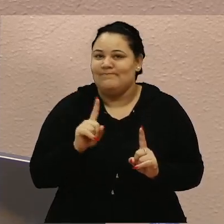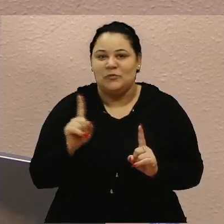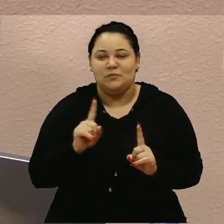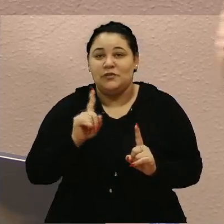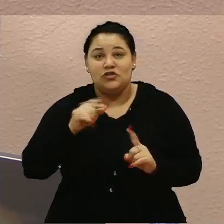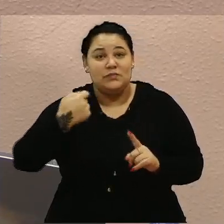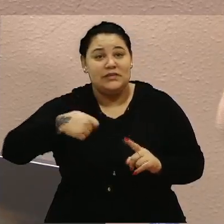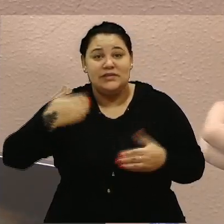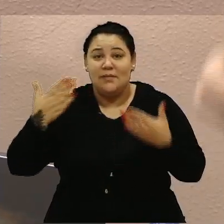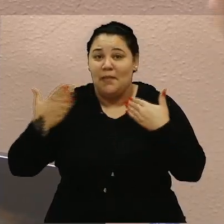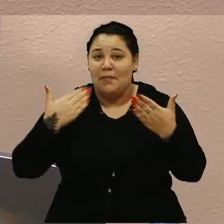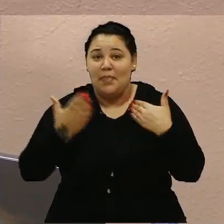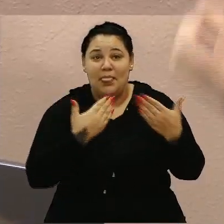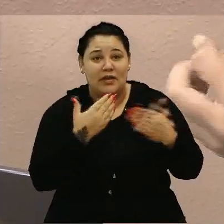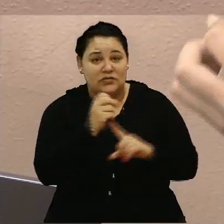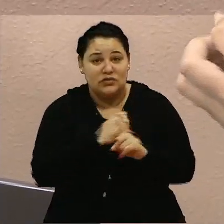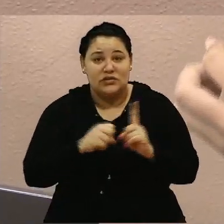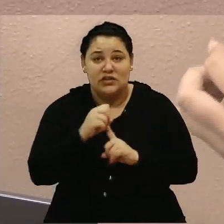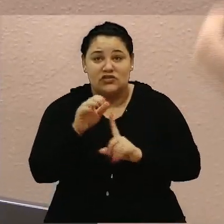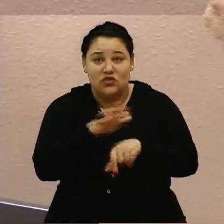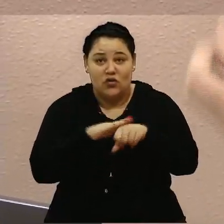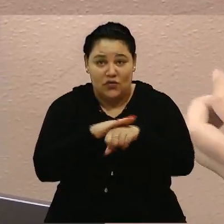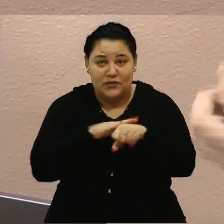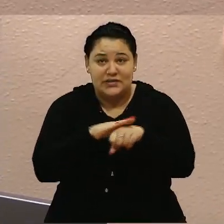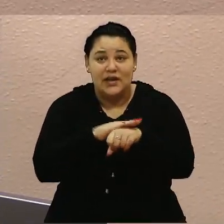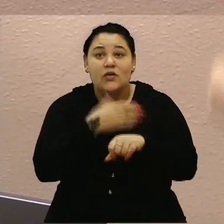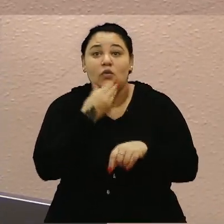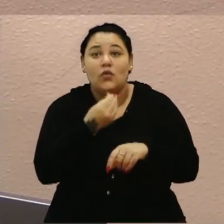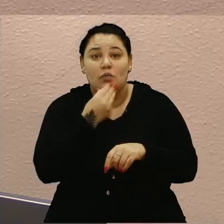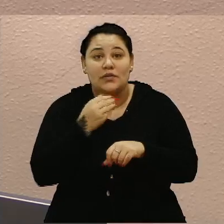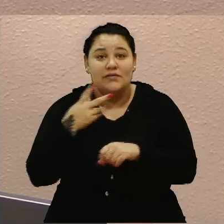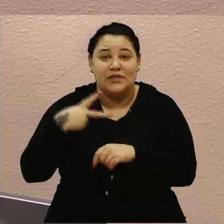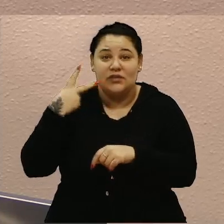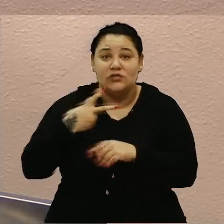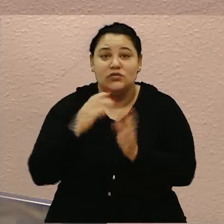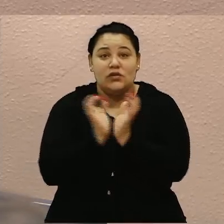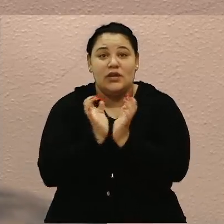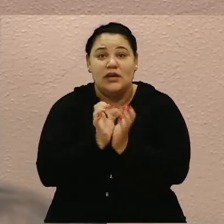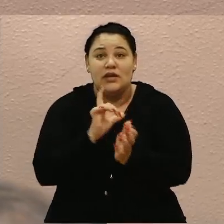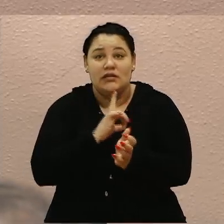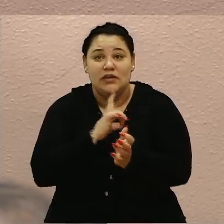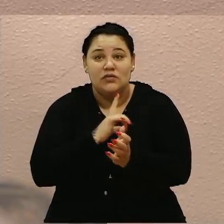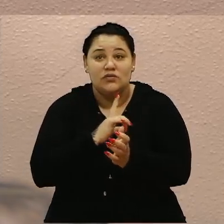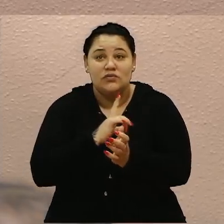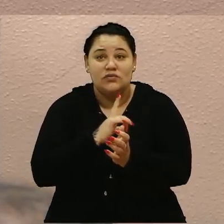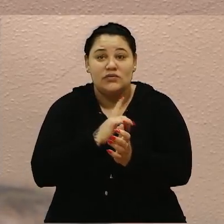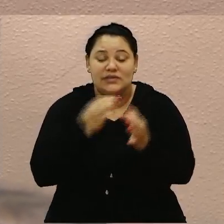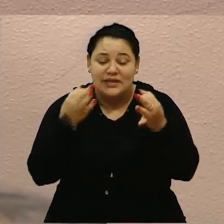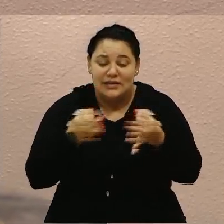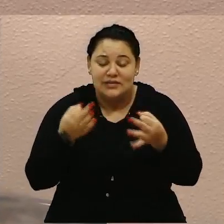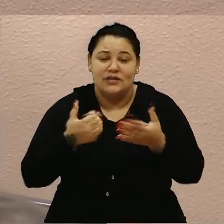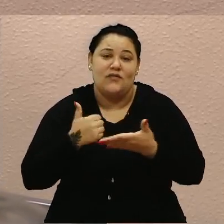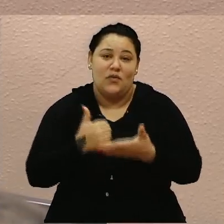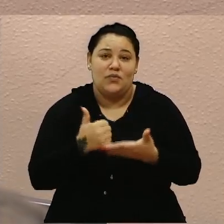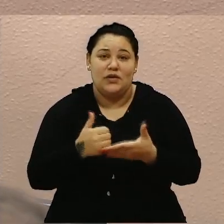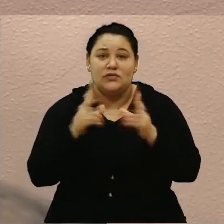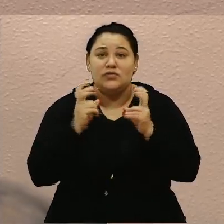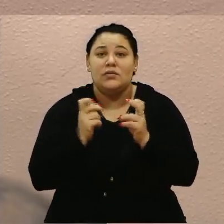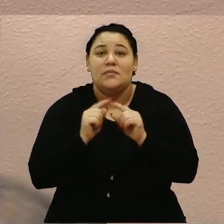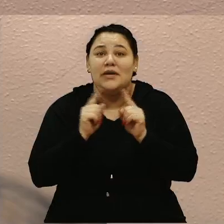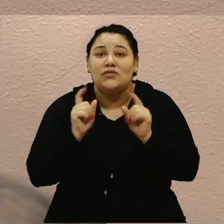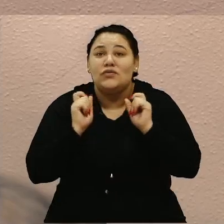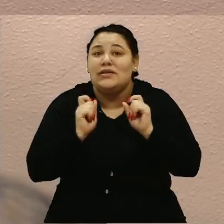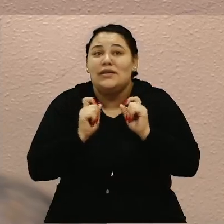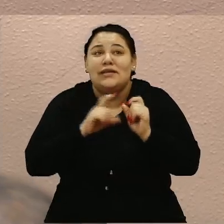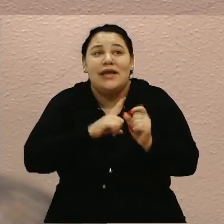homens, e conversar com os homens, vereadores, né, colegas aqui, tenho certeza que são sensíveis a esse tema. Mas o que tem na cabeça dos homens que